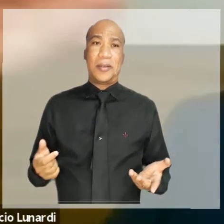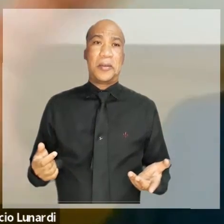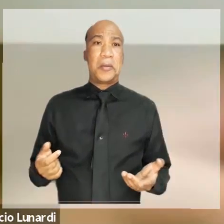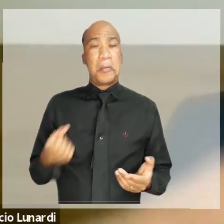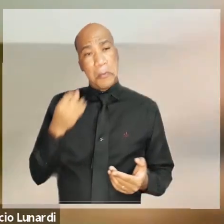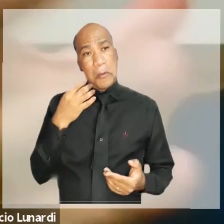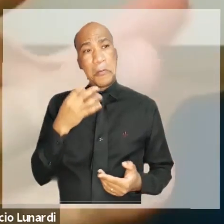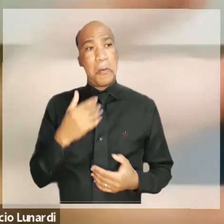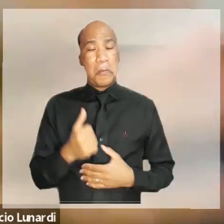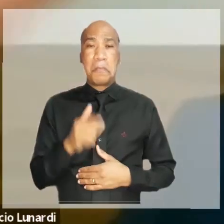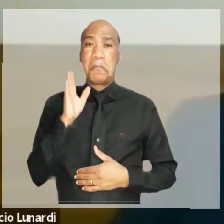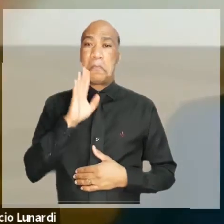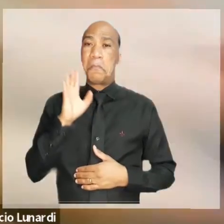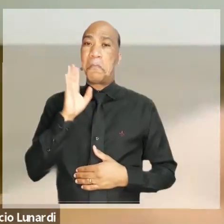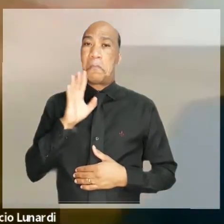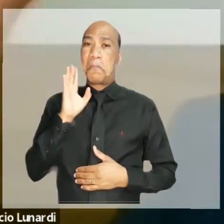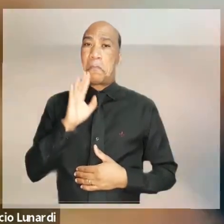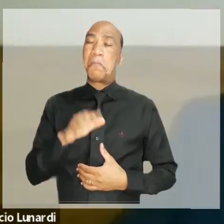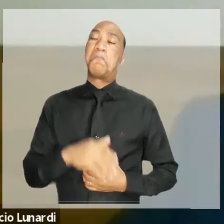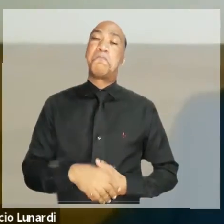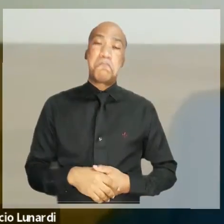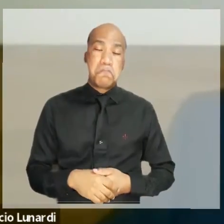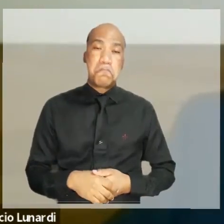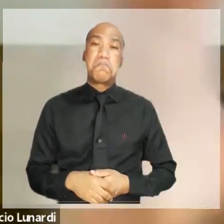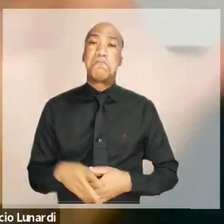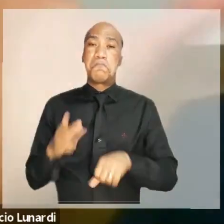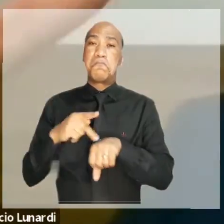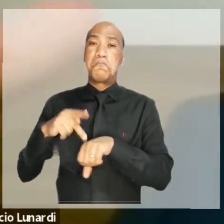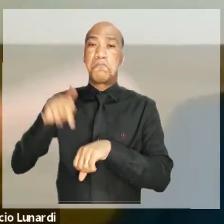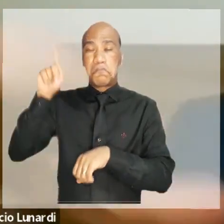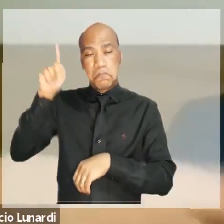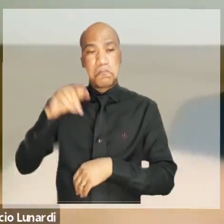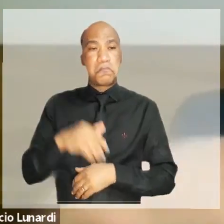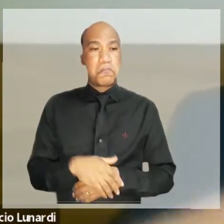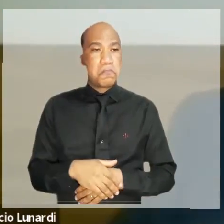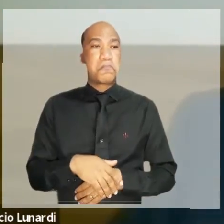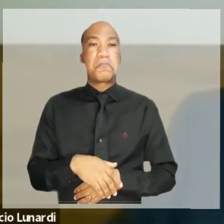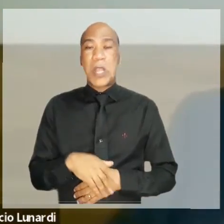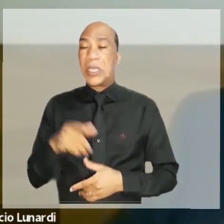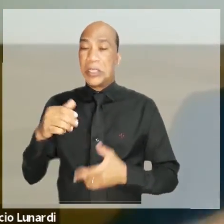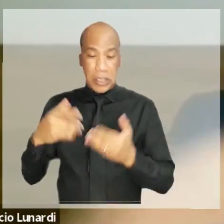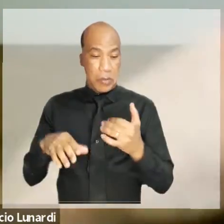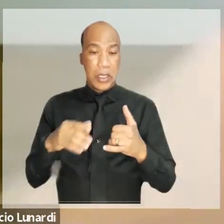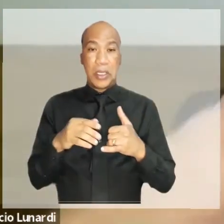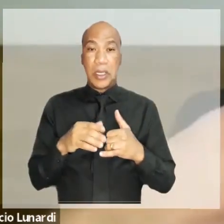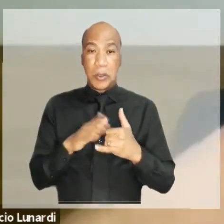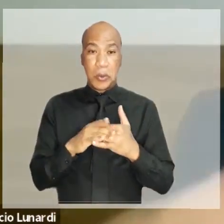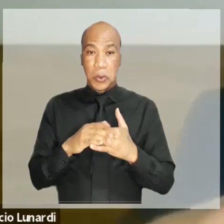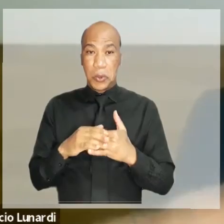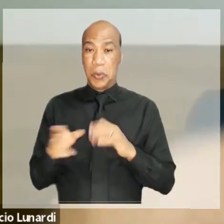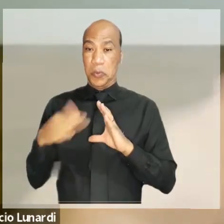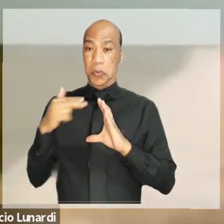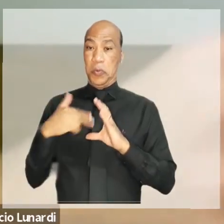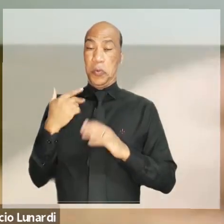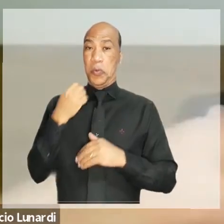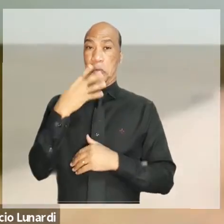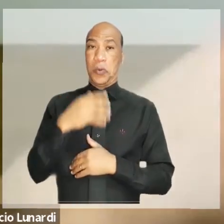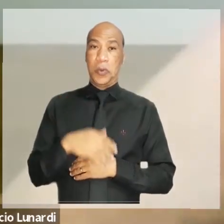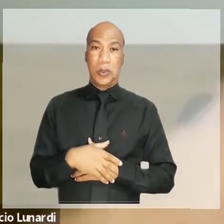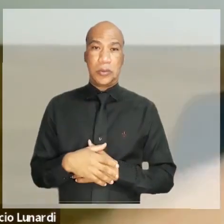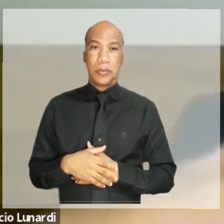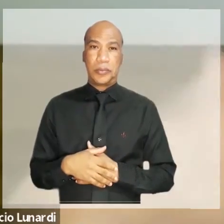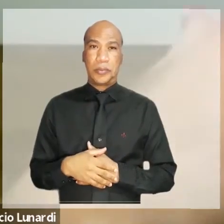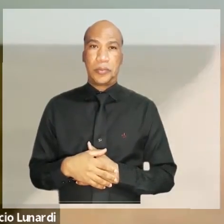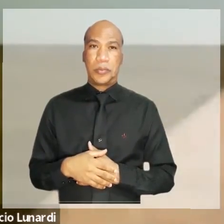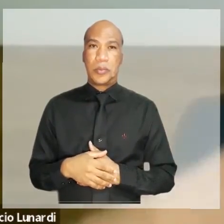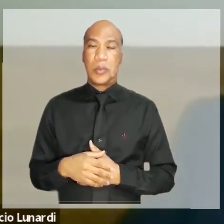gente né, tem a BL2, Associação Brasileira de Lotecs e Legaltecs, e a gente fala muito assim de a gente tentar, dentro do